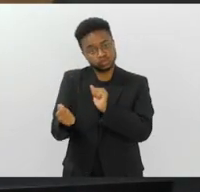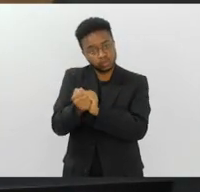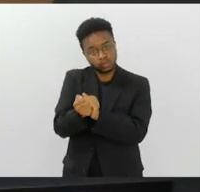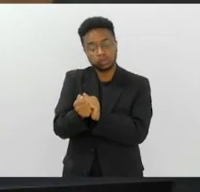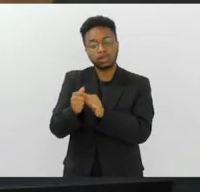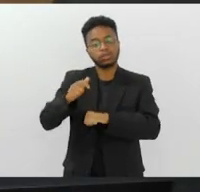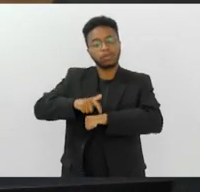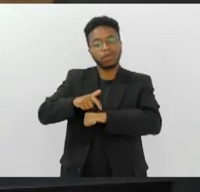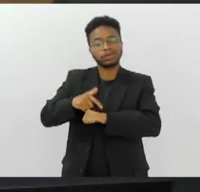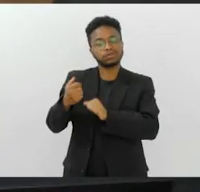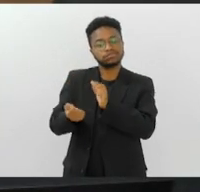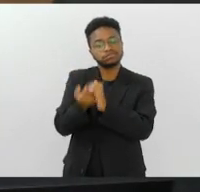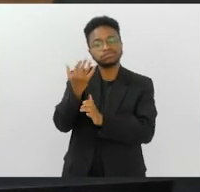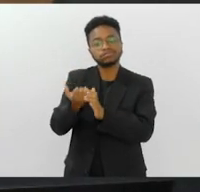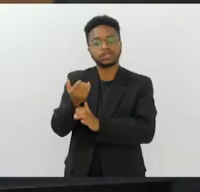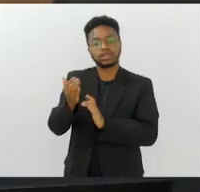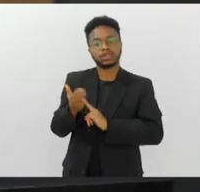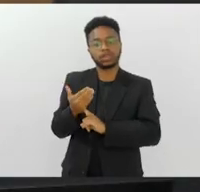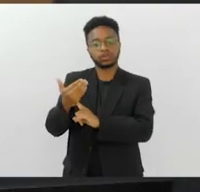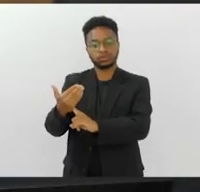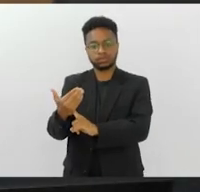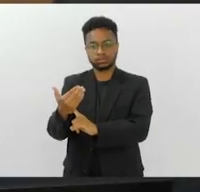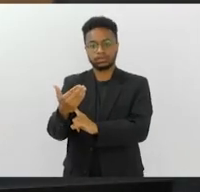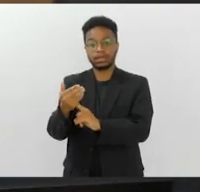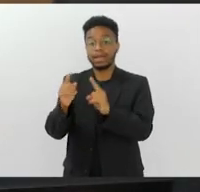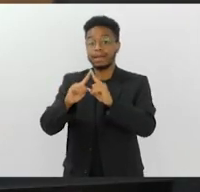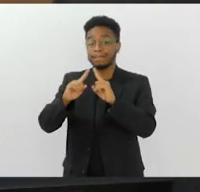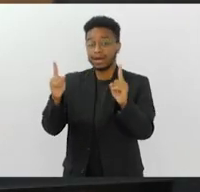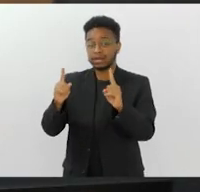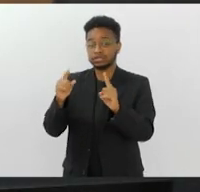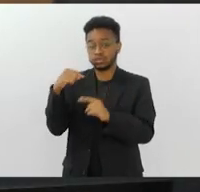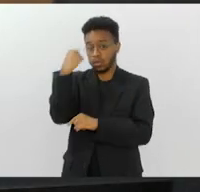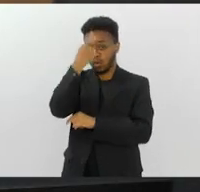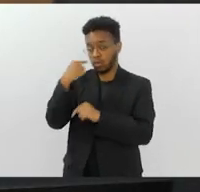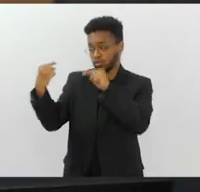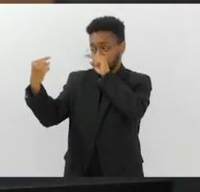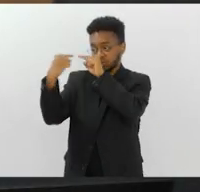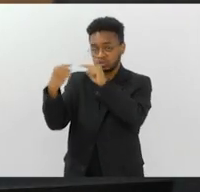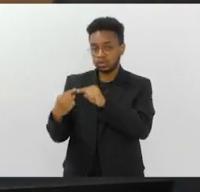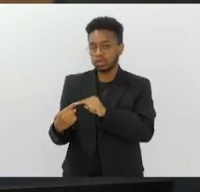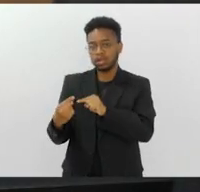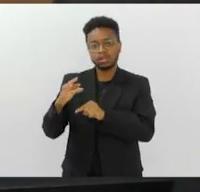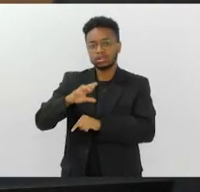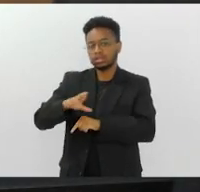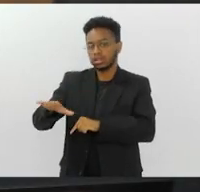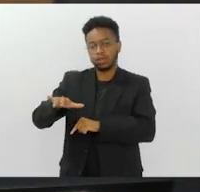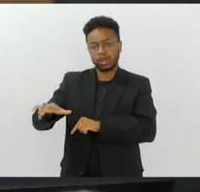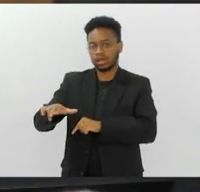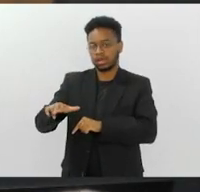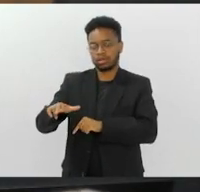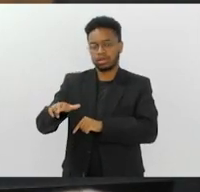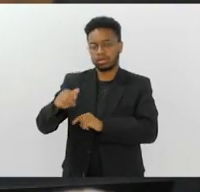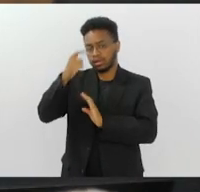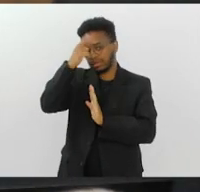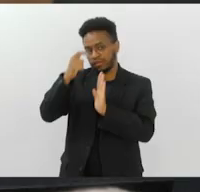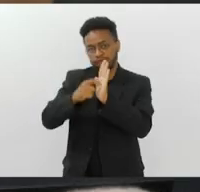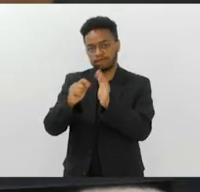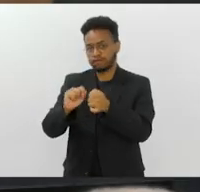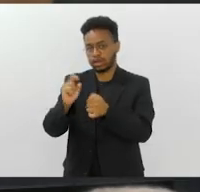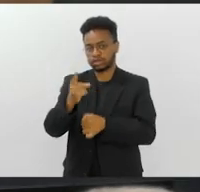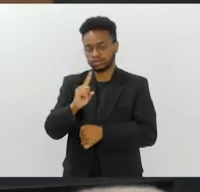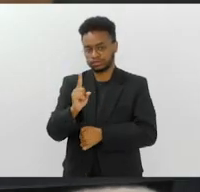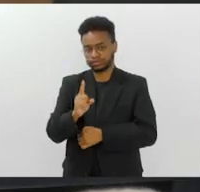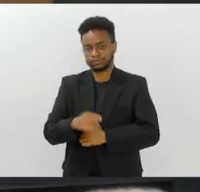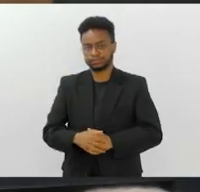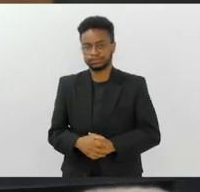desenvolvimento dessas dessas tecnologias mas o reconhecimento facial em si ele não é uma tecnologia de de Inteligência